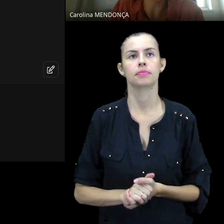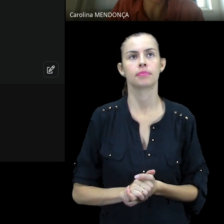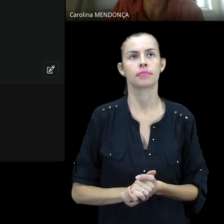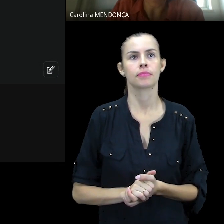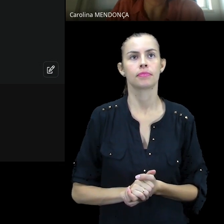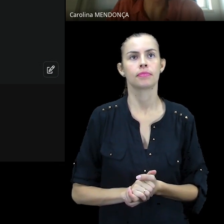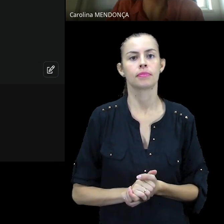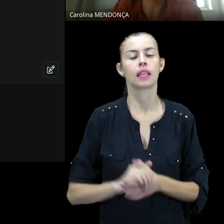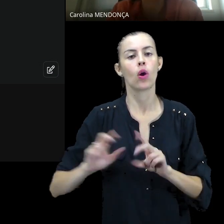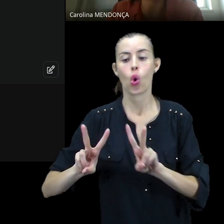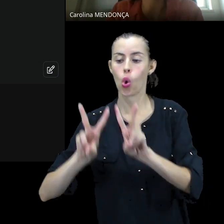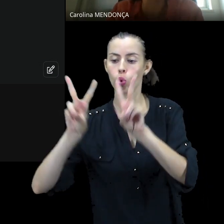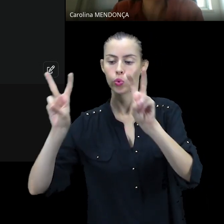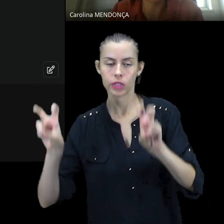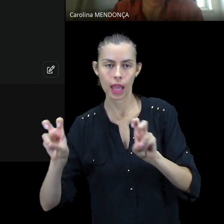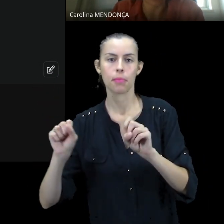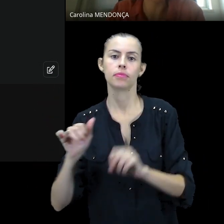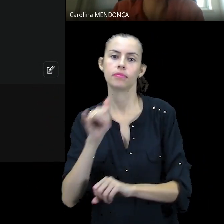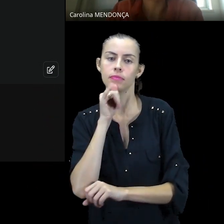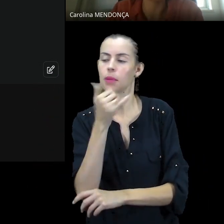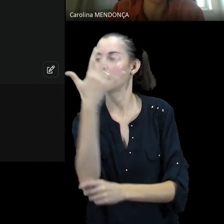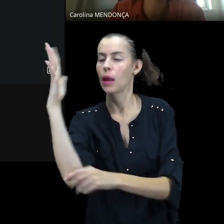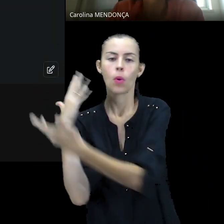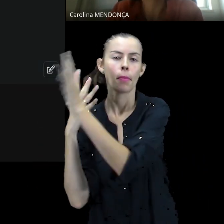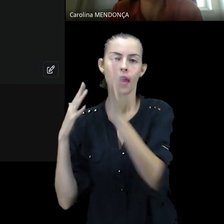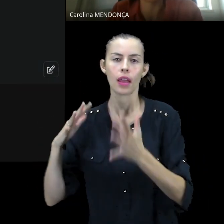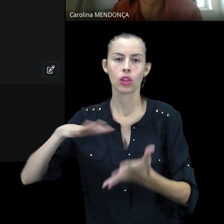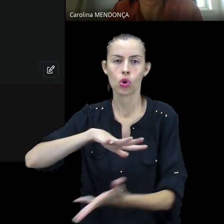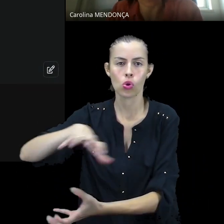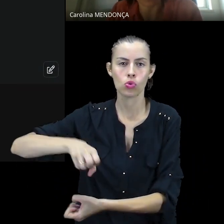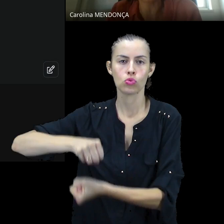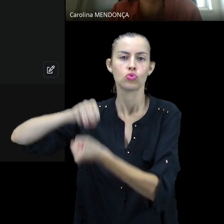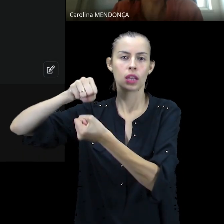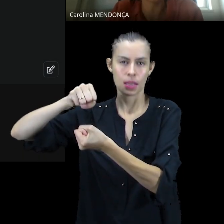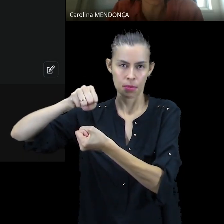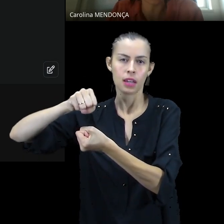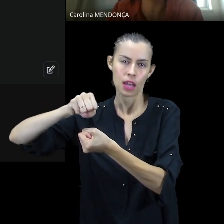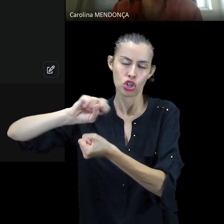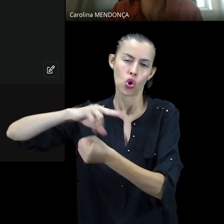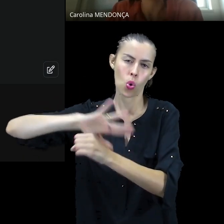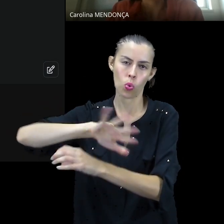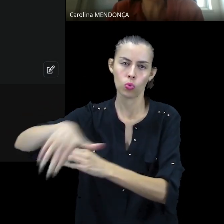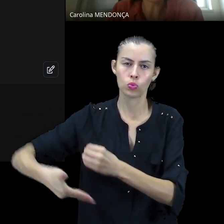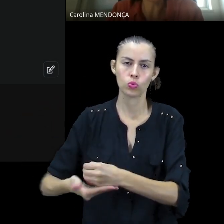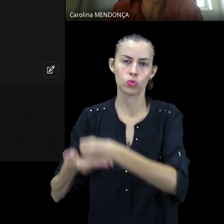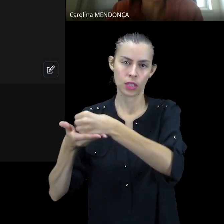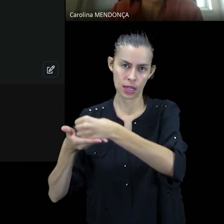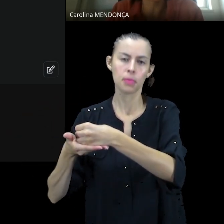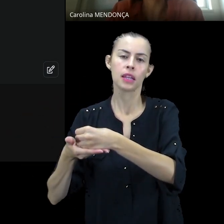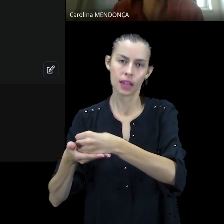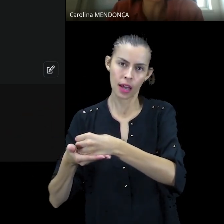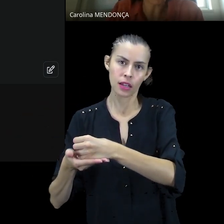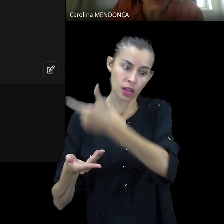a transversalidade, então, relacionando temas do meio ambiente e sustentabilidade por todo o currículo, como conteúdo